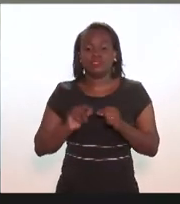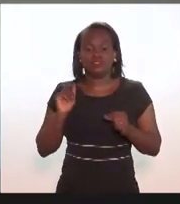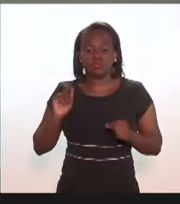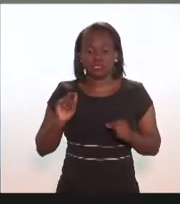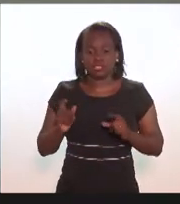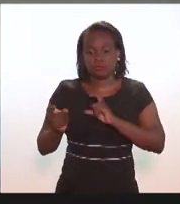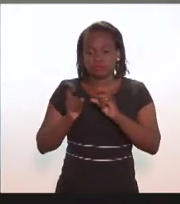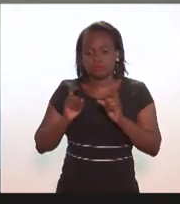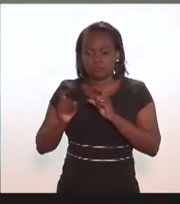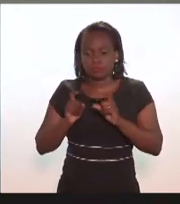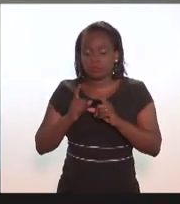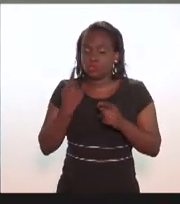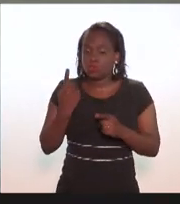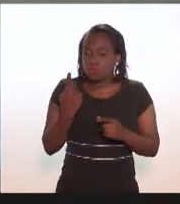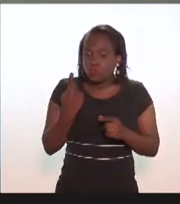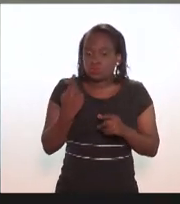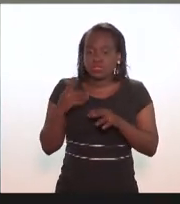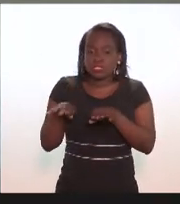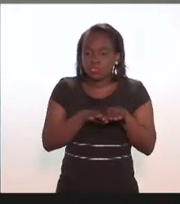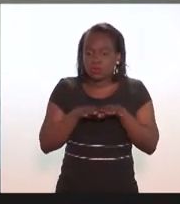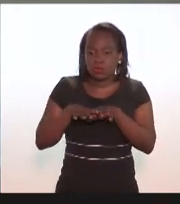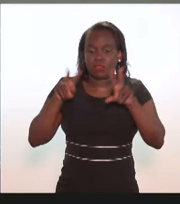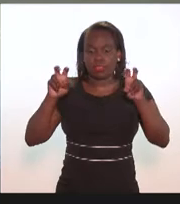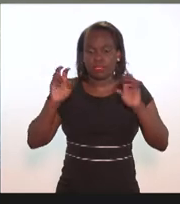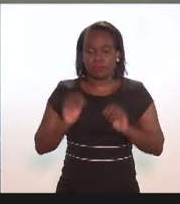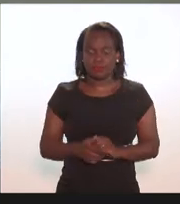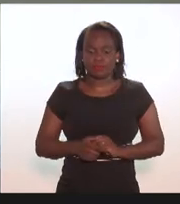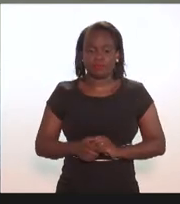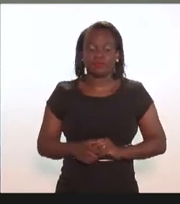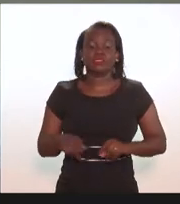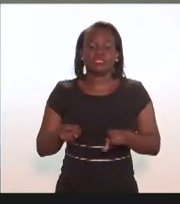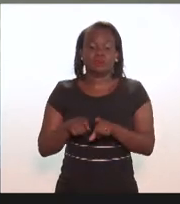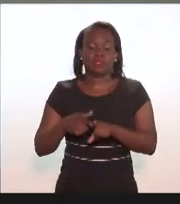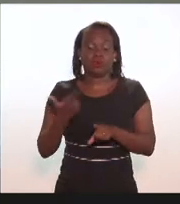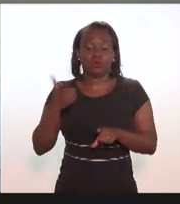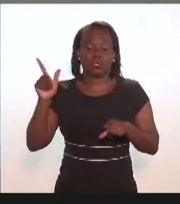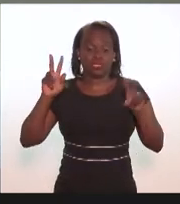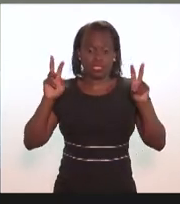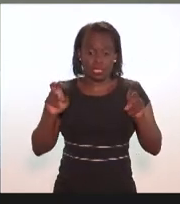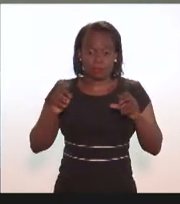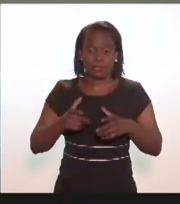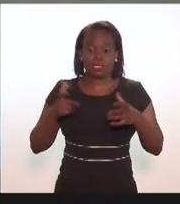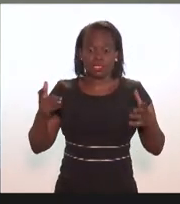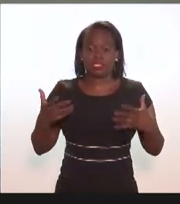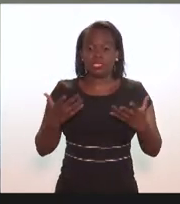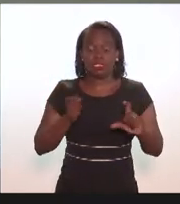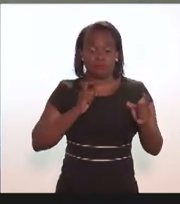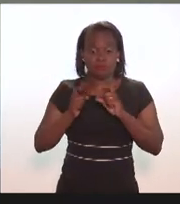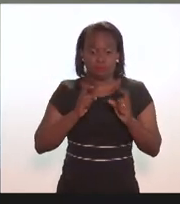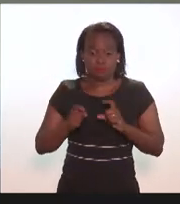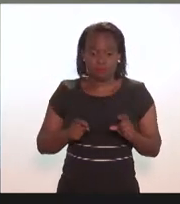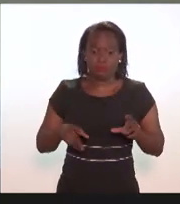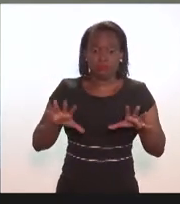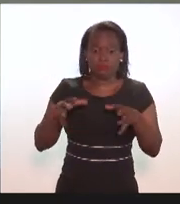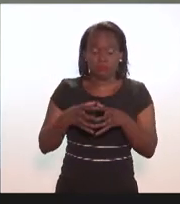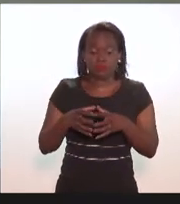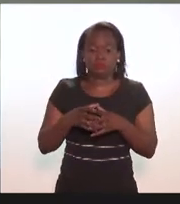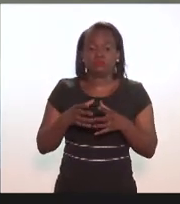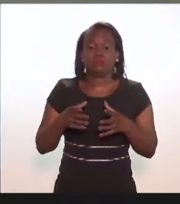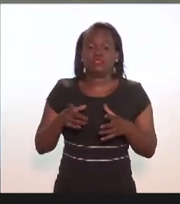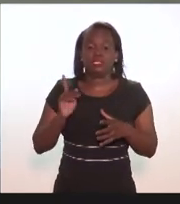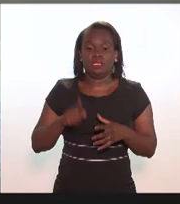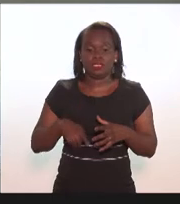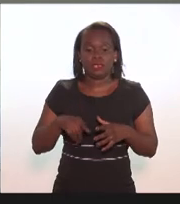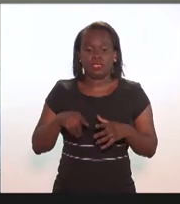uma discussão unificada do mesmo tema. Outro grande tema que a gente pretende discutir nesse Conselho de Política Tributária é o tema